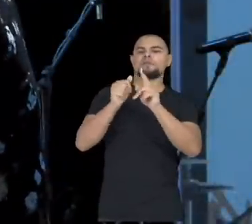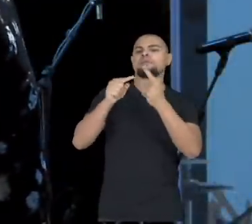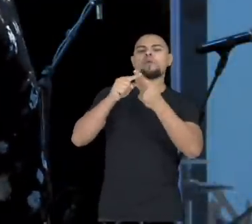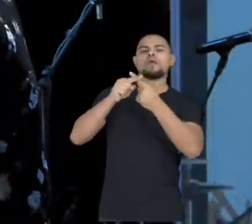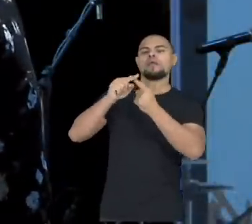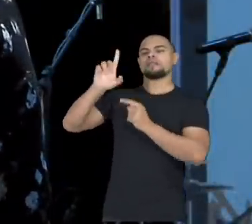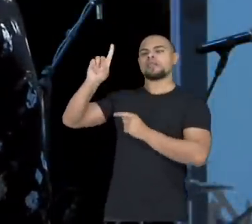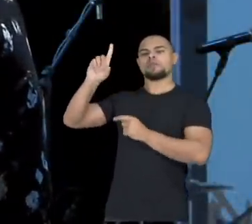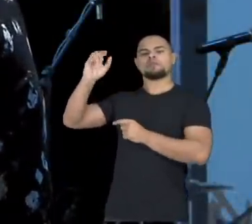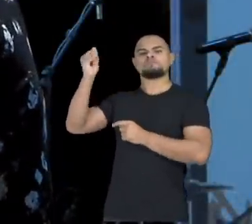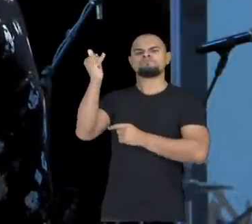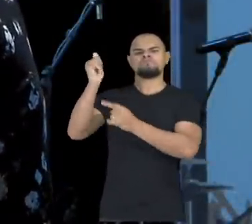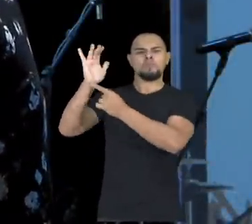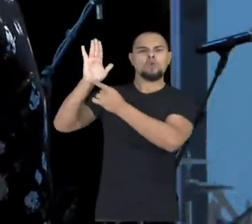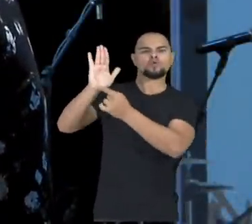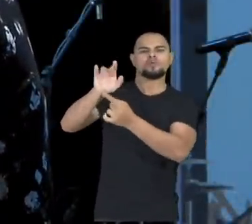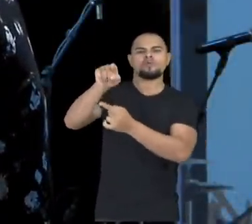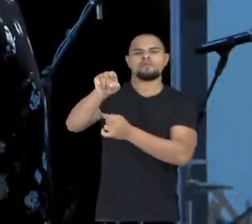sou.